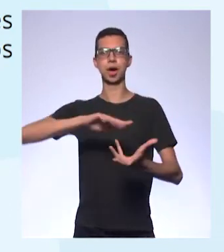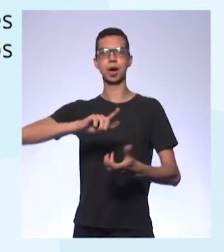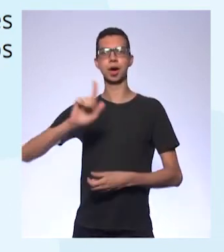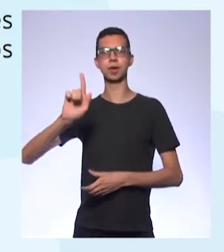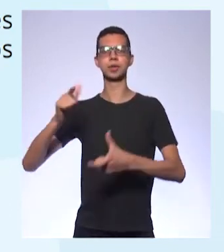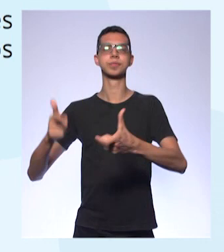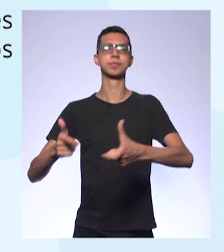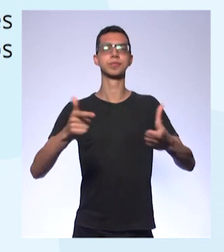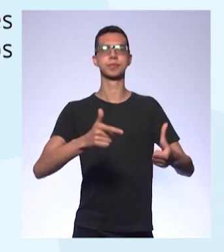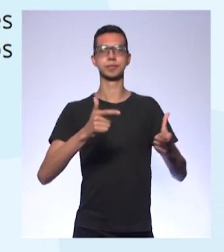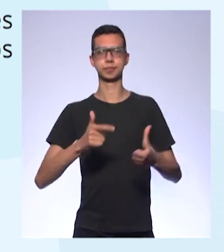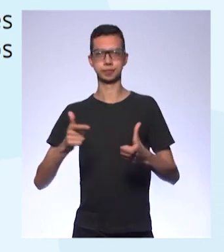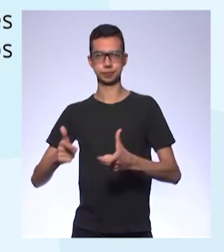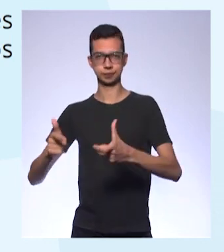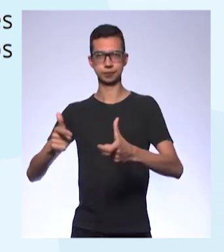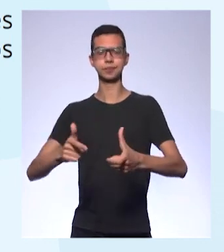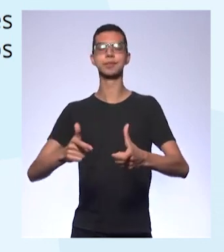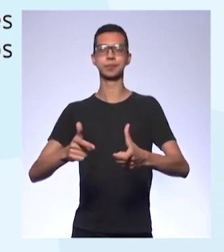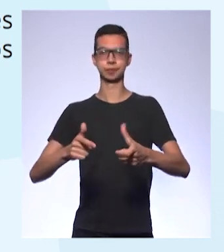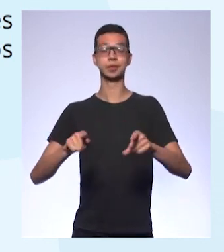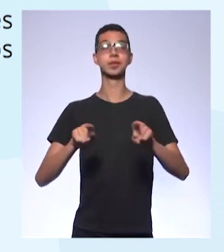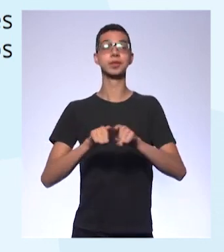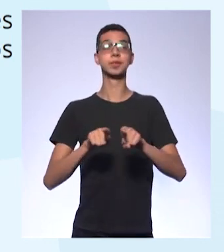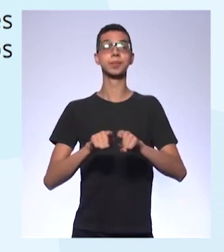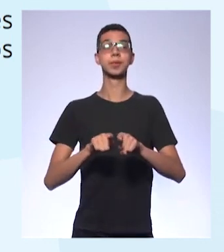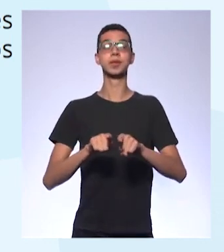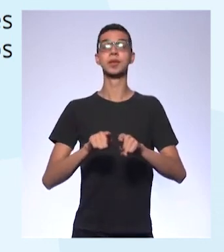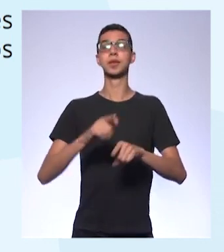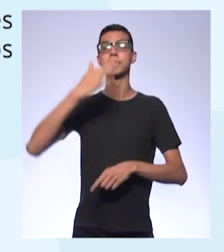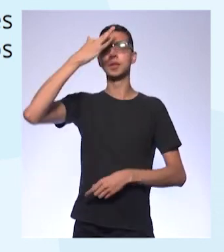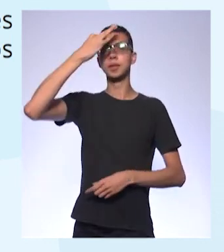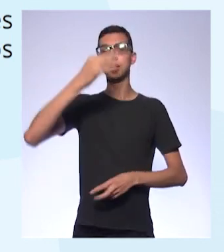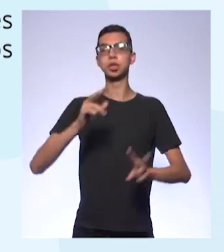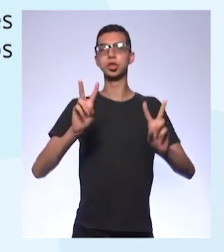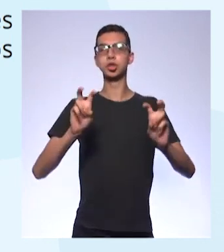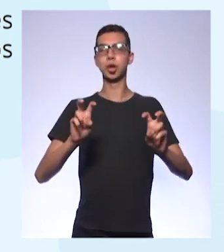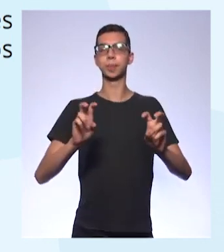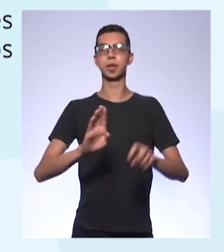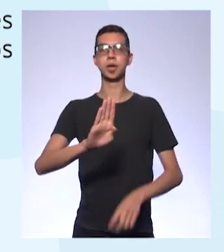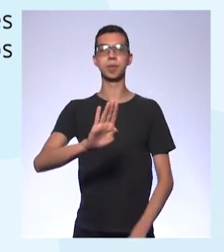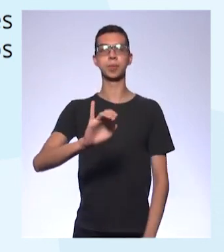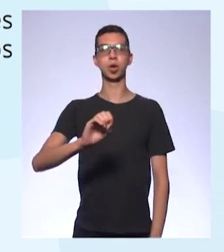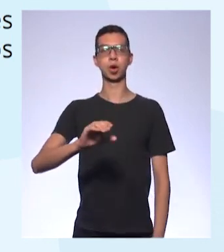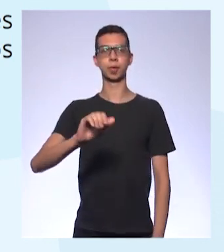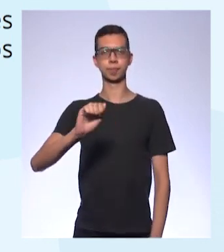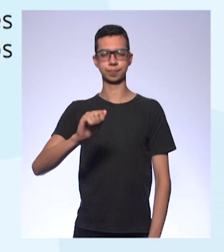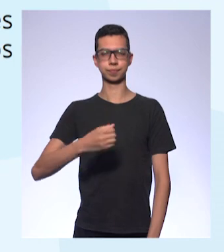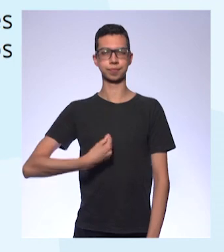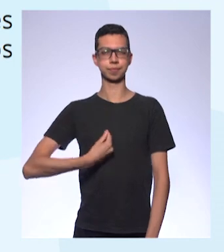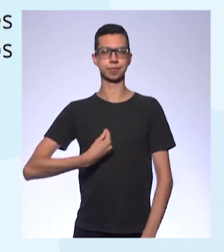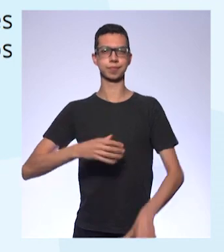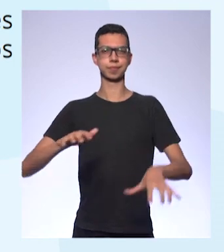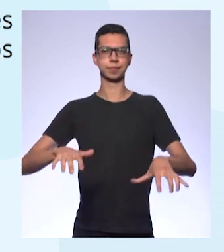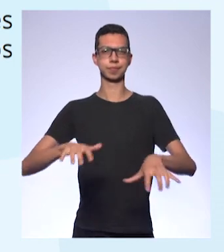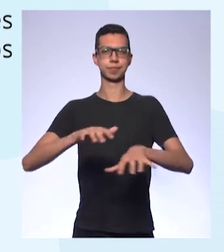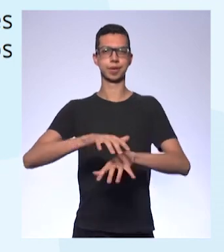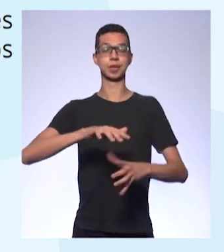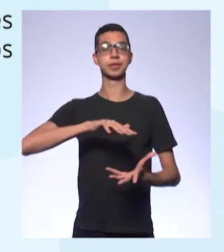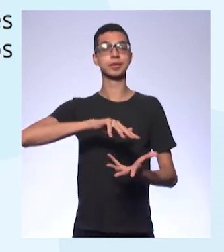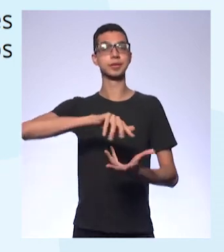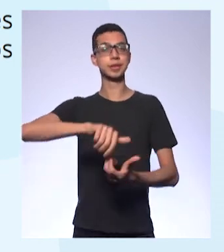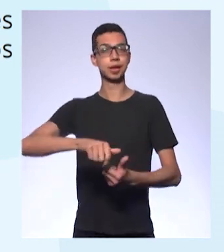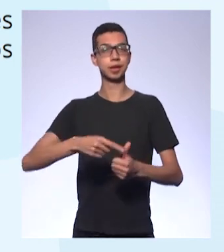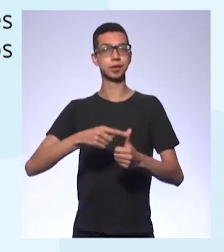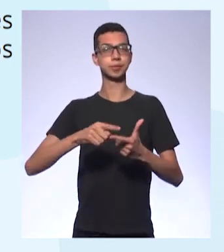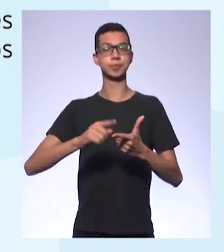domínios naturais, estabelecendo relações entre os biomas. Temas e conteúdo: os biomas terrestres,